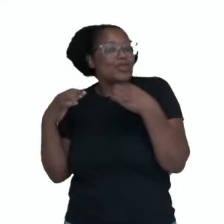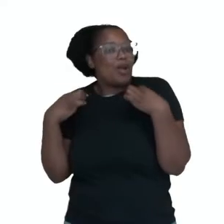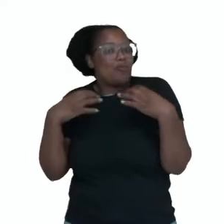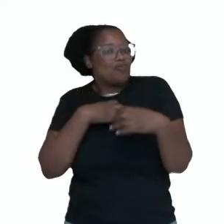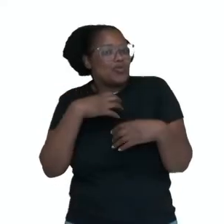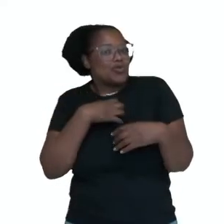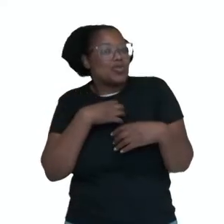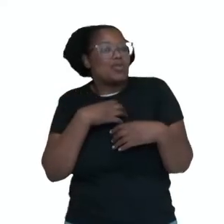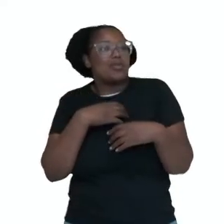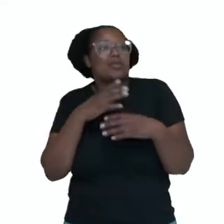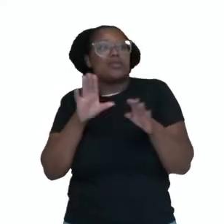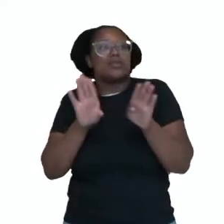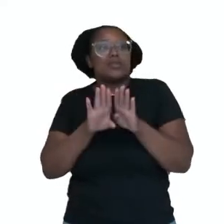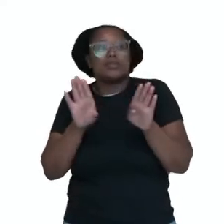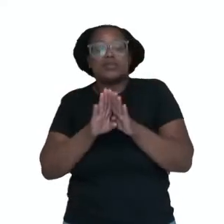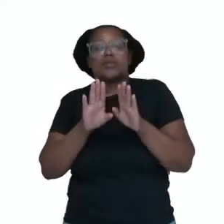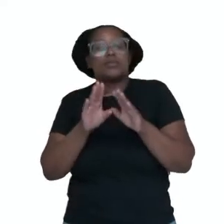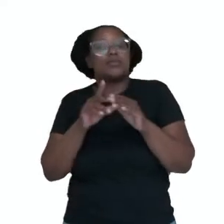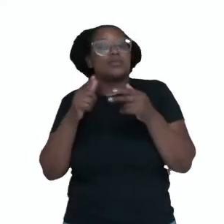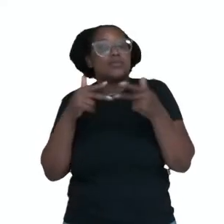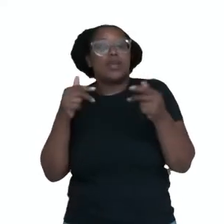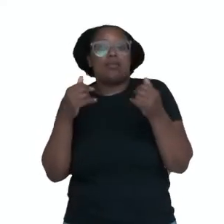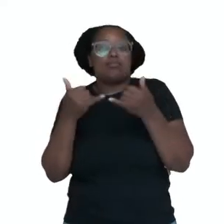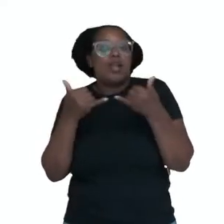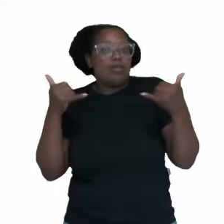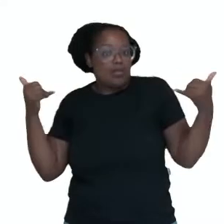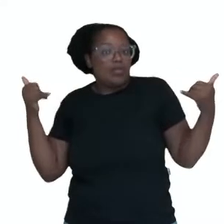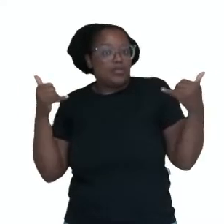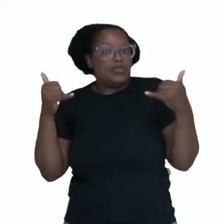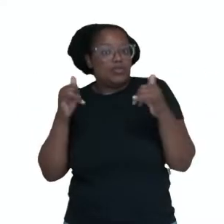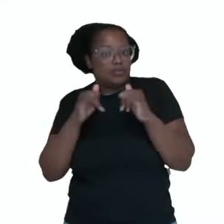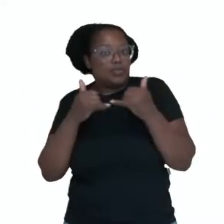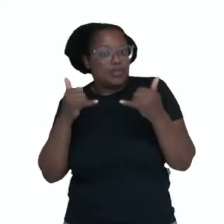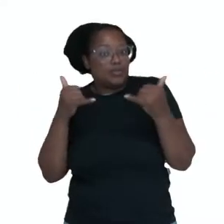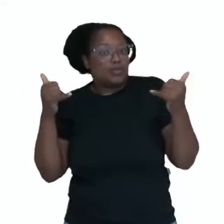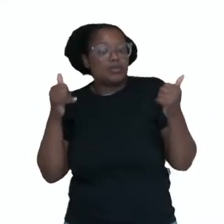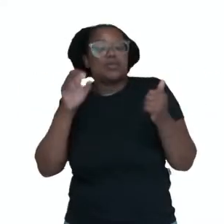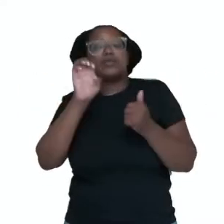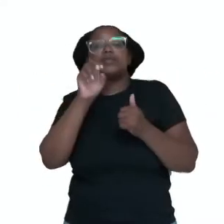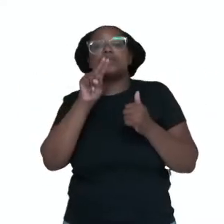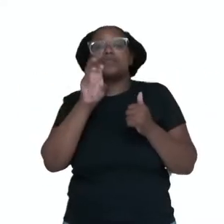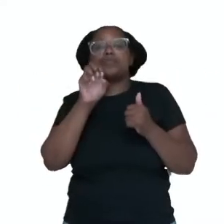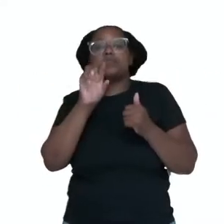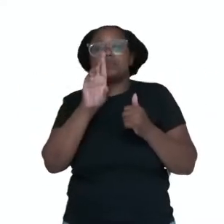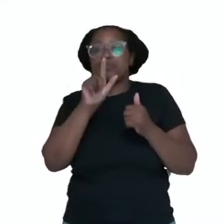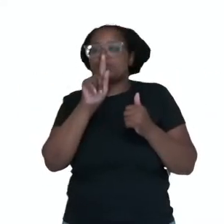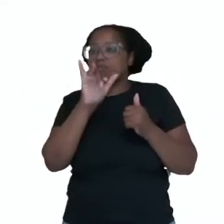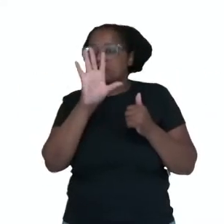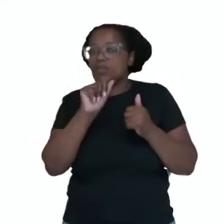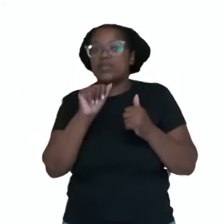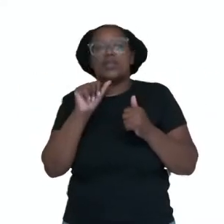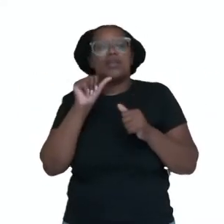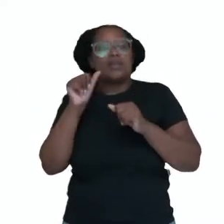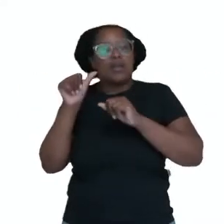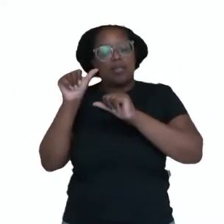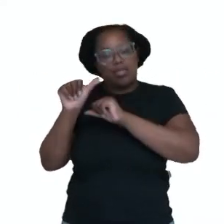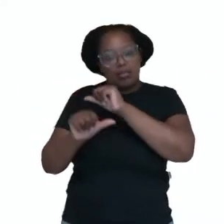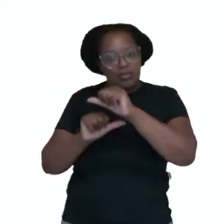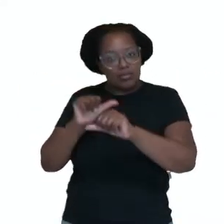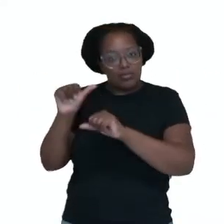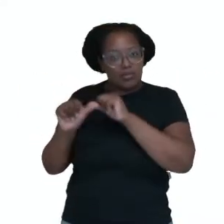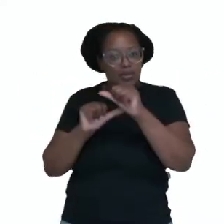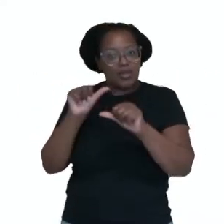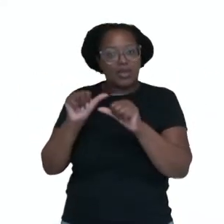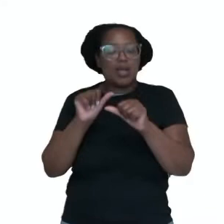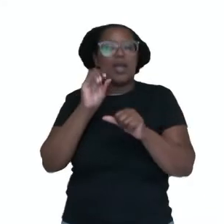bactérias, a fim de obter nutrientes e energia, porque os fungos e as bactérias também precisam sobreviver. Transforma essa matéria orgânica